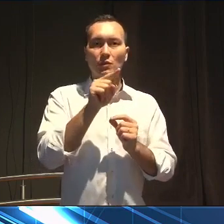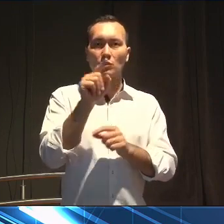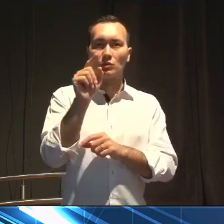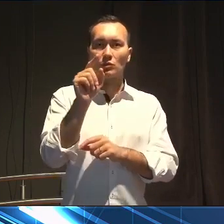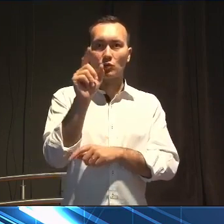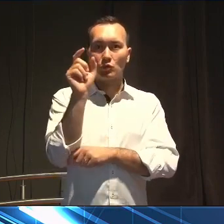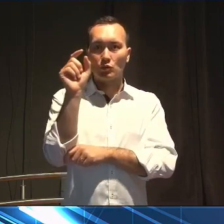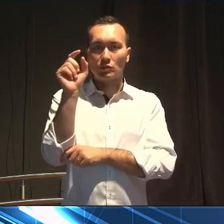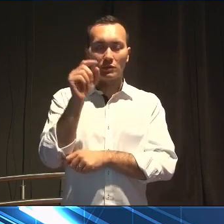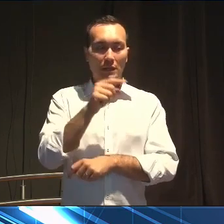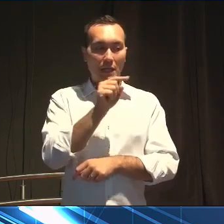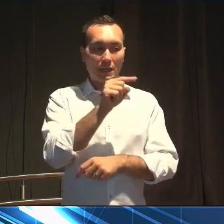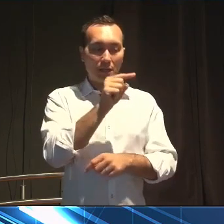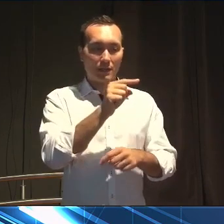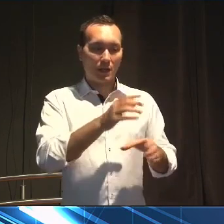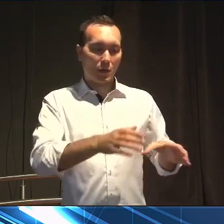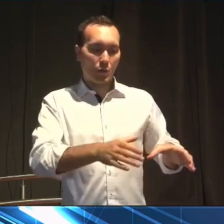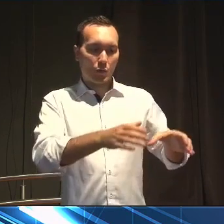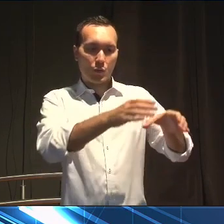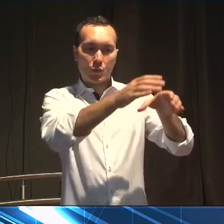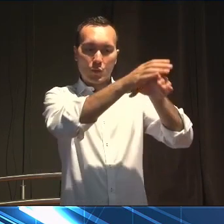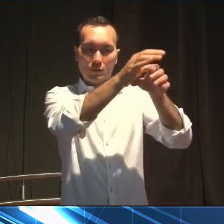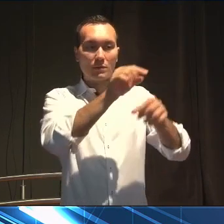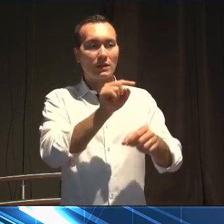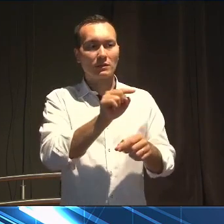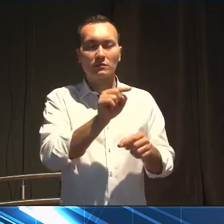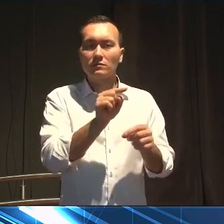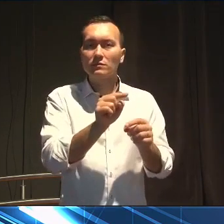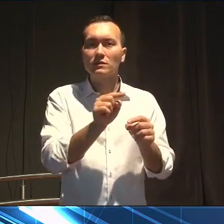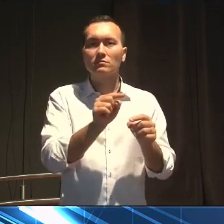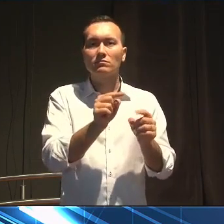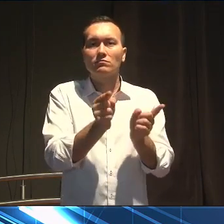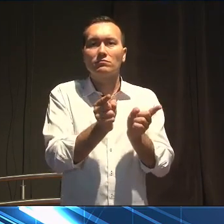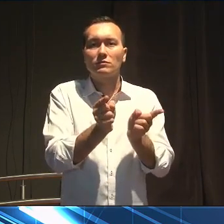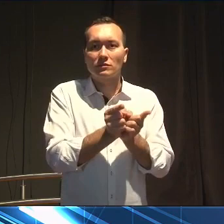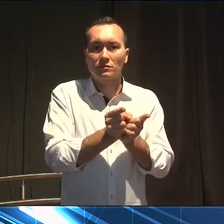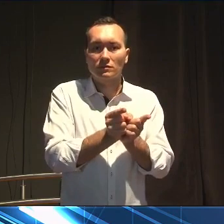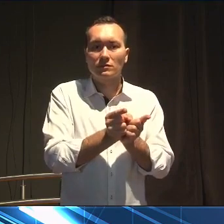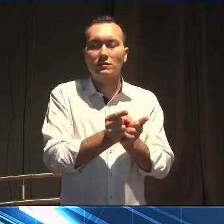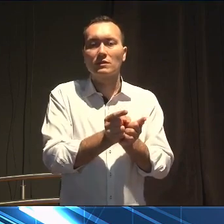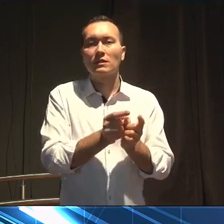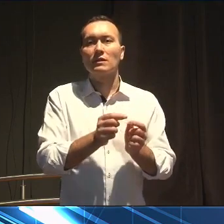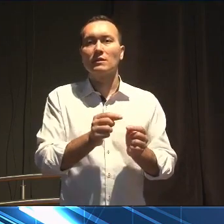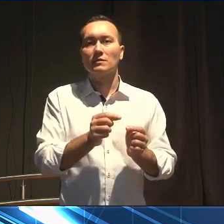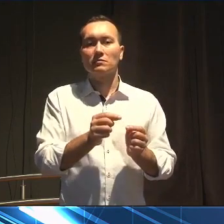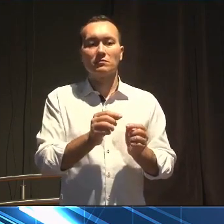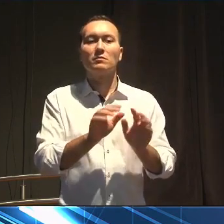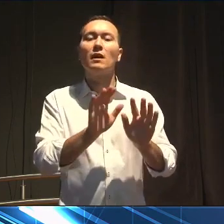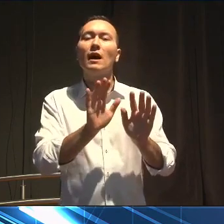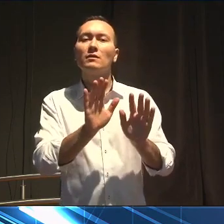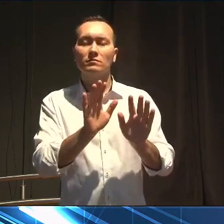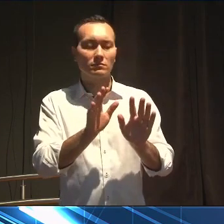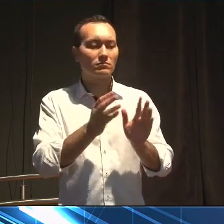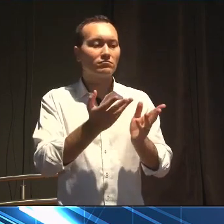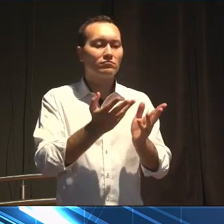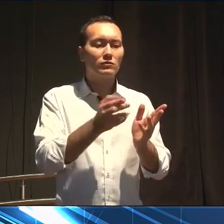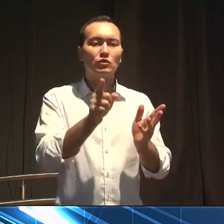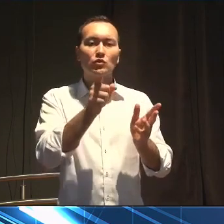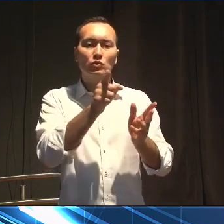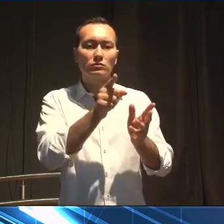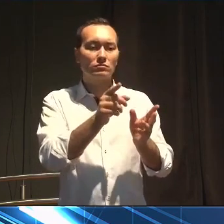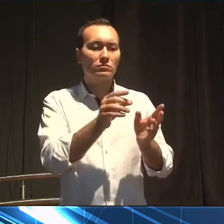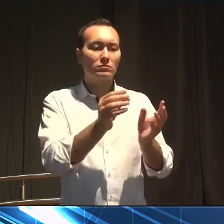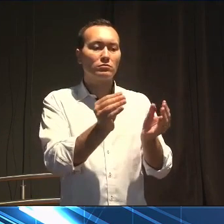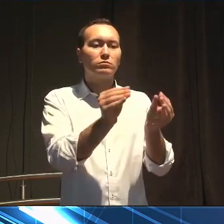uma densidade de distribuição de antenas muito maior, e a pergunta é: onde instalar? No mundo real, eu tenho que sair